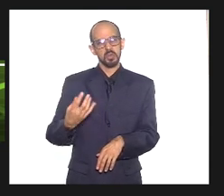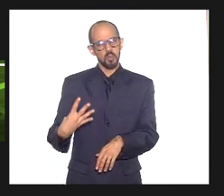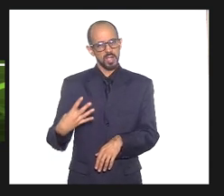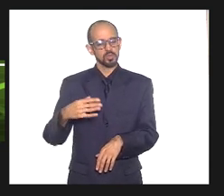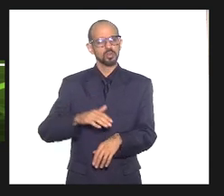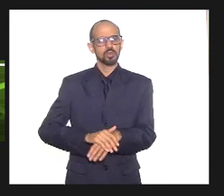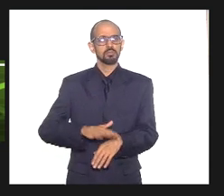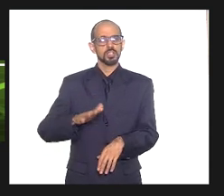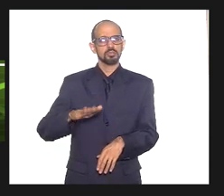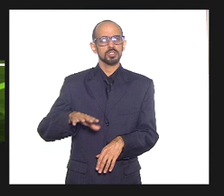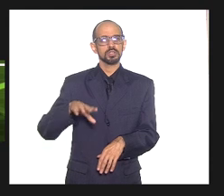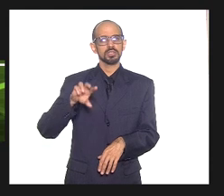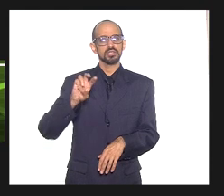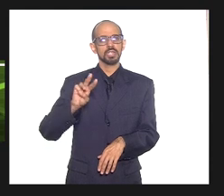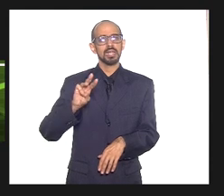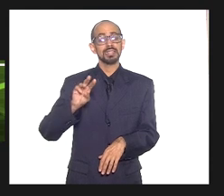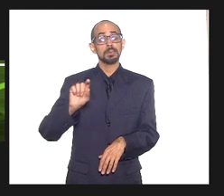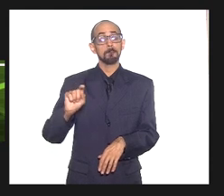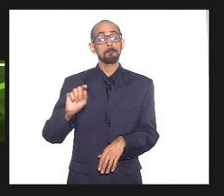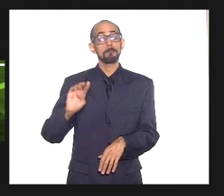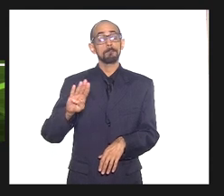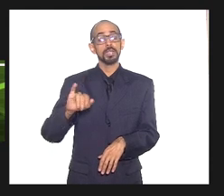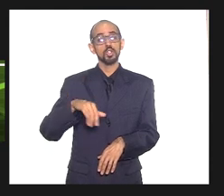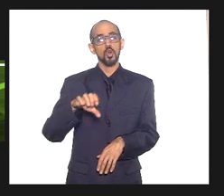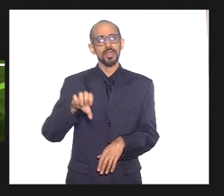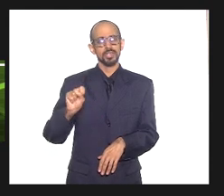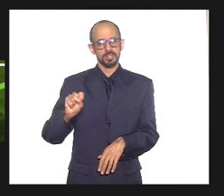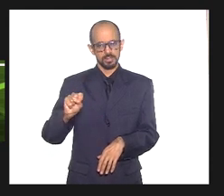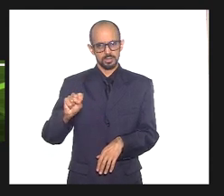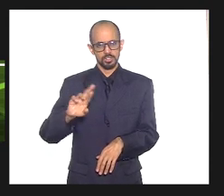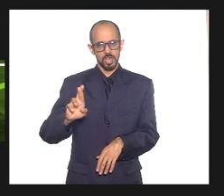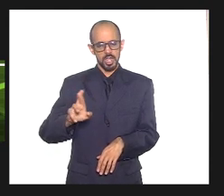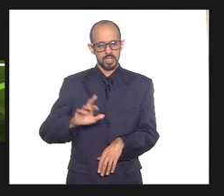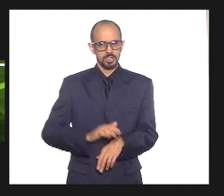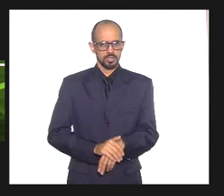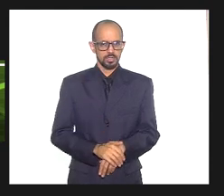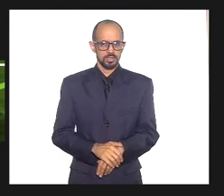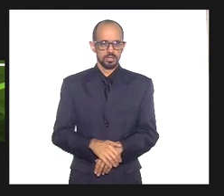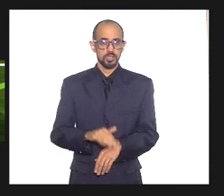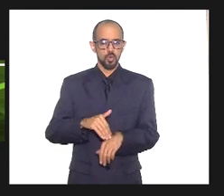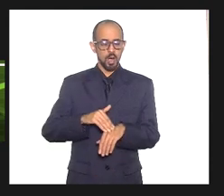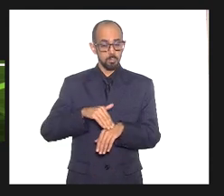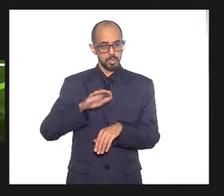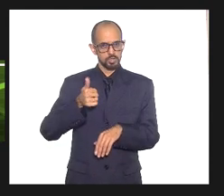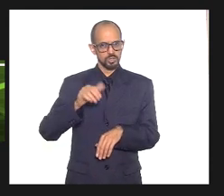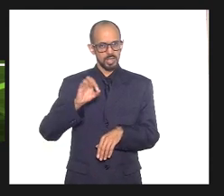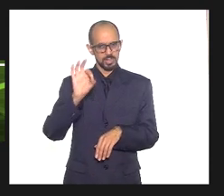3 bilhões, né, com um crescimento de 17,5% e real de 10%.